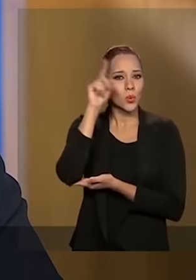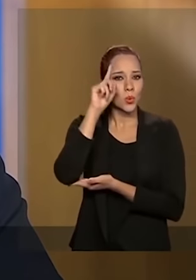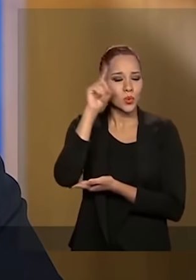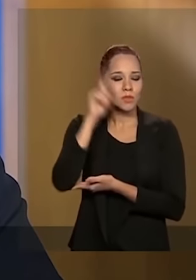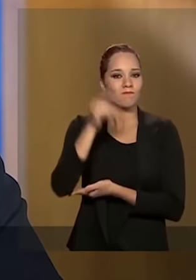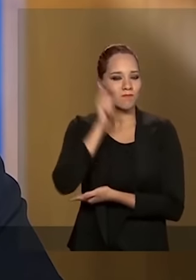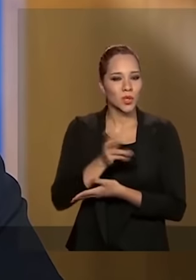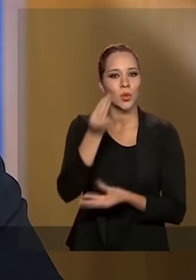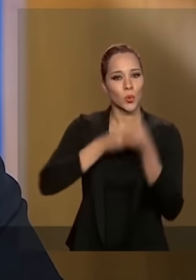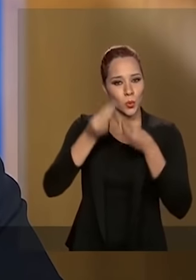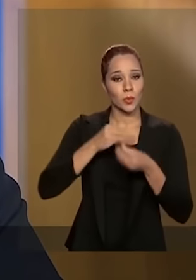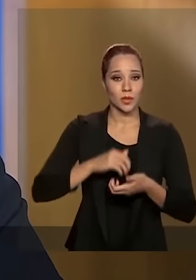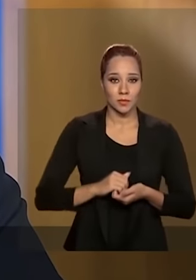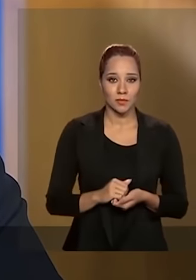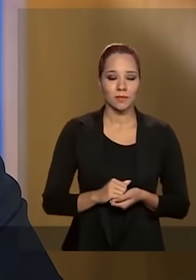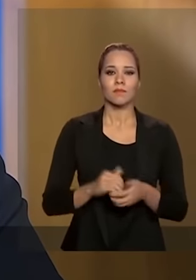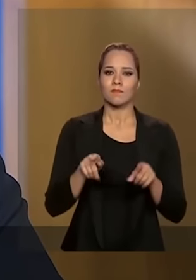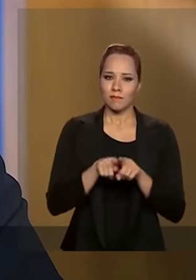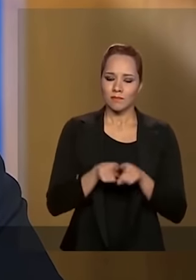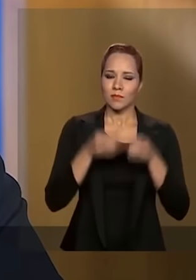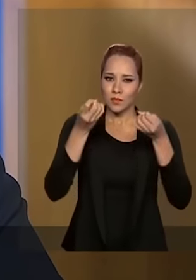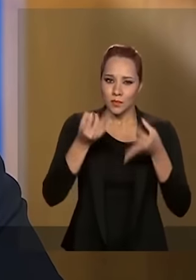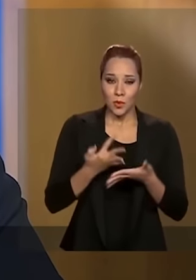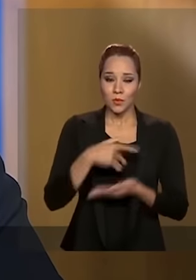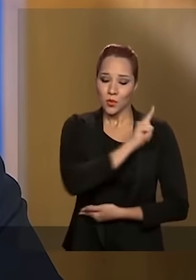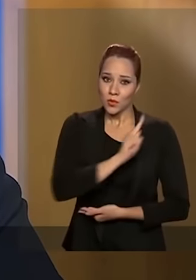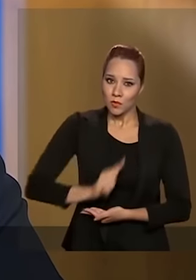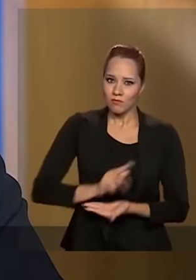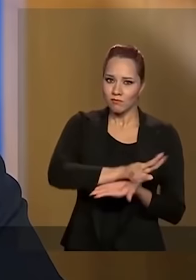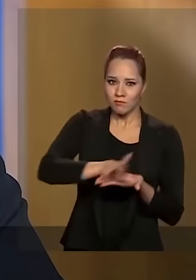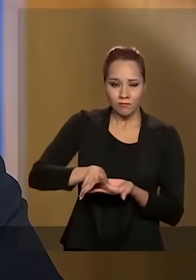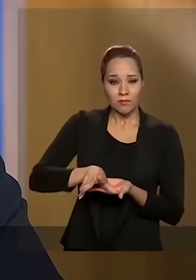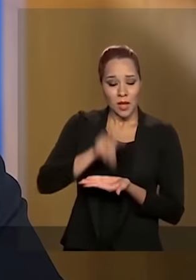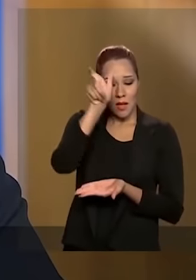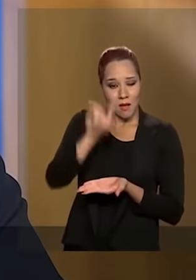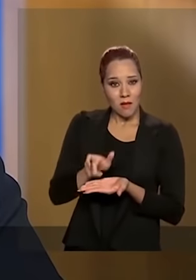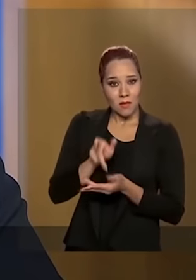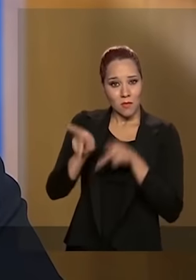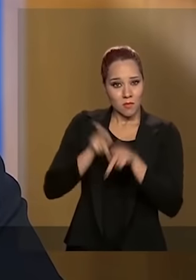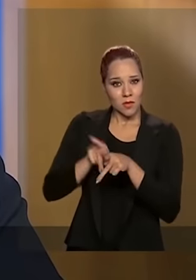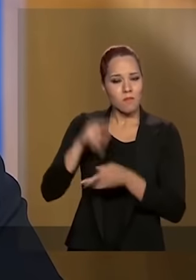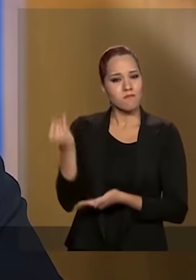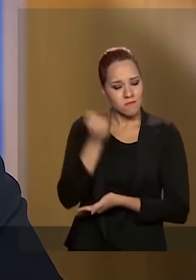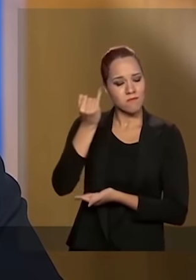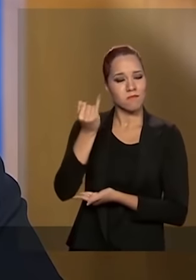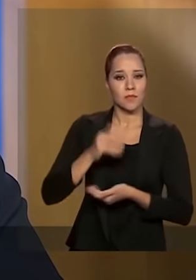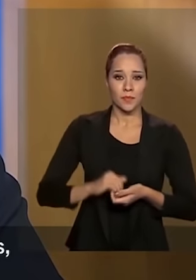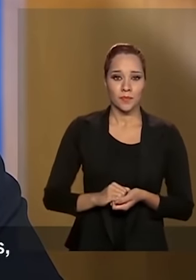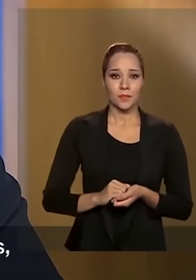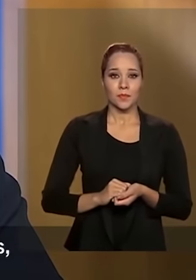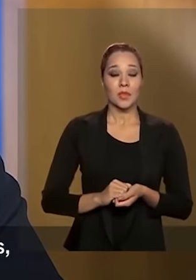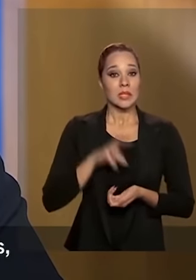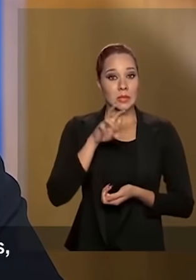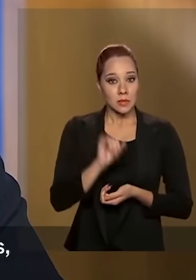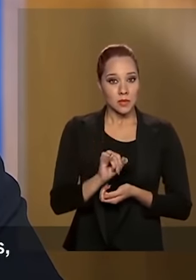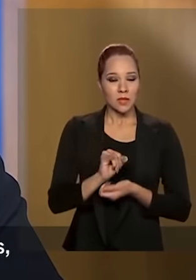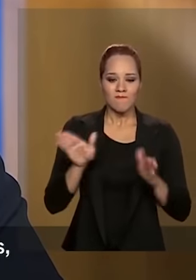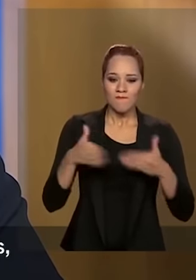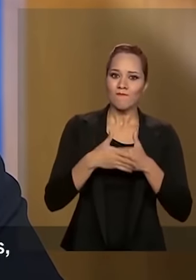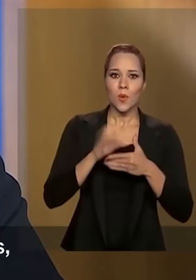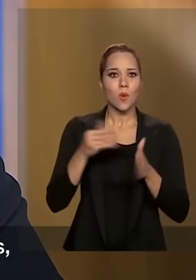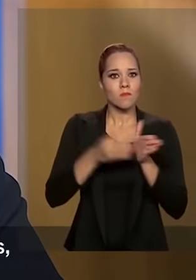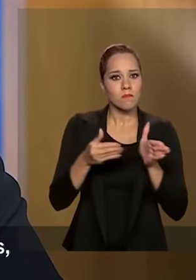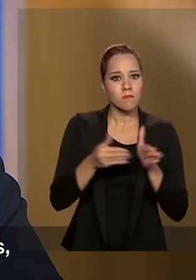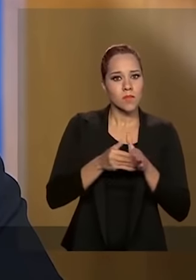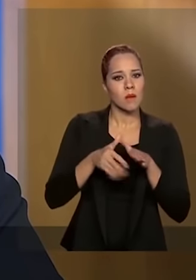todos os dias para ganhar seu pão de alho e que os governos tem que levar essa população em conta continua ainda se fecharmos